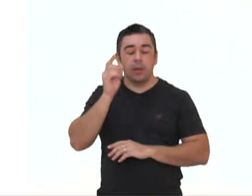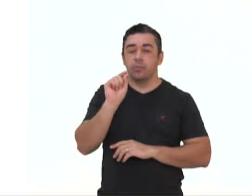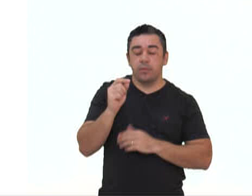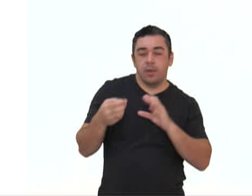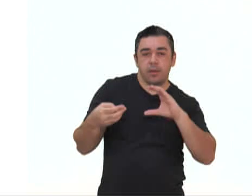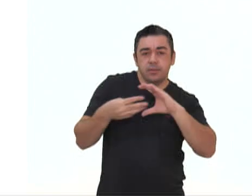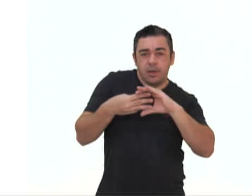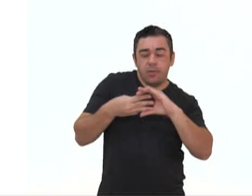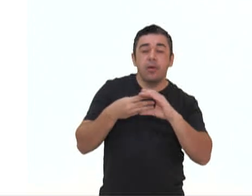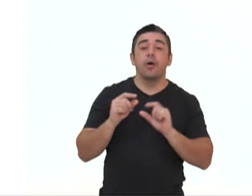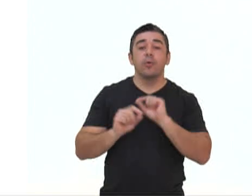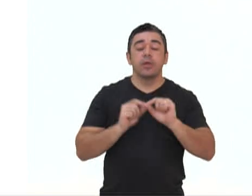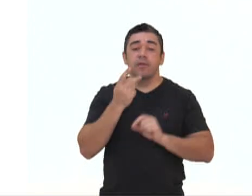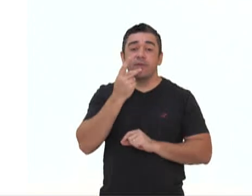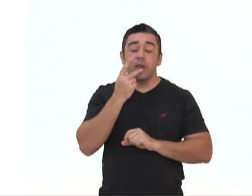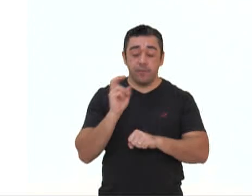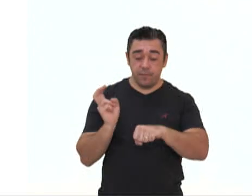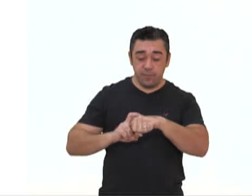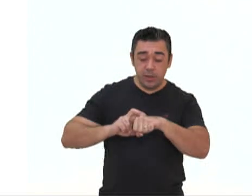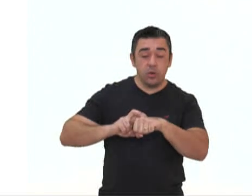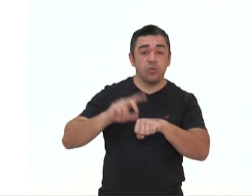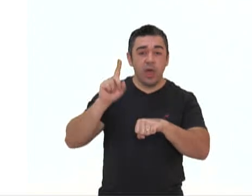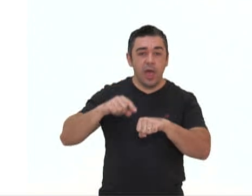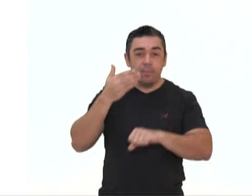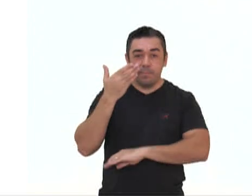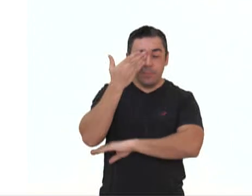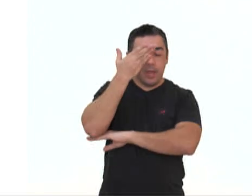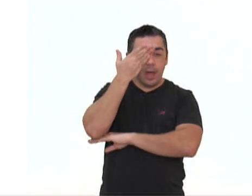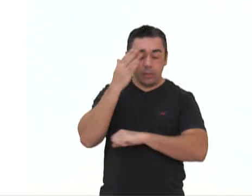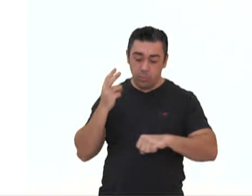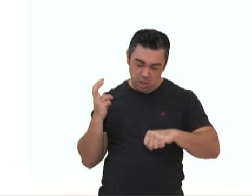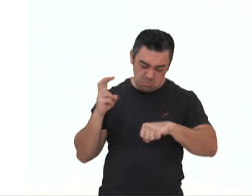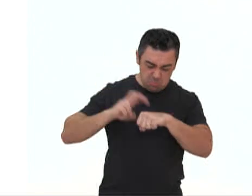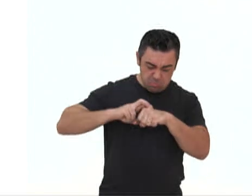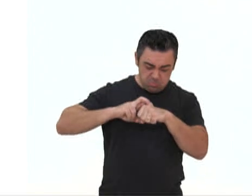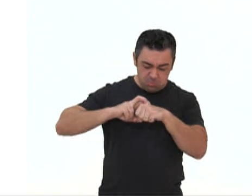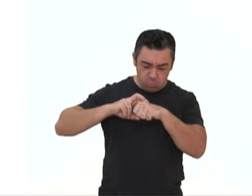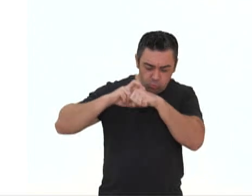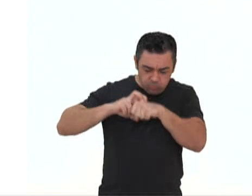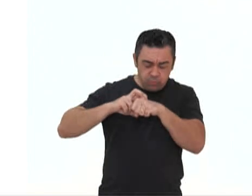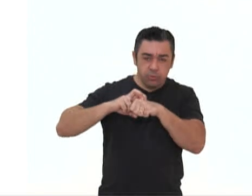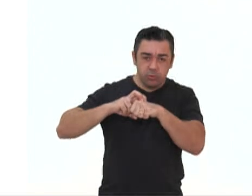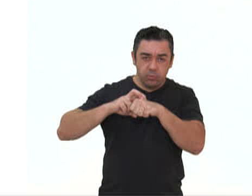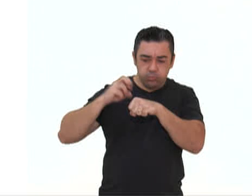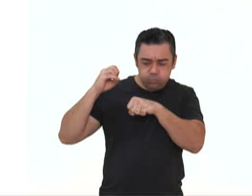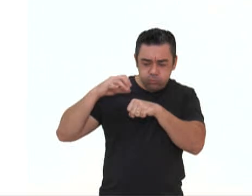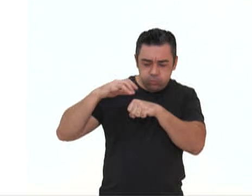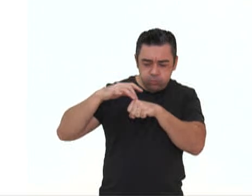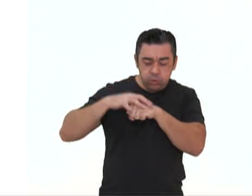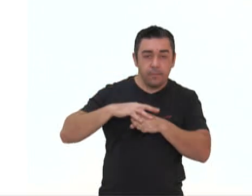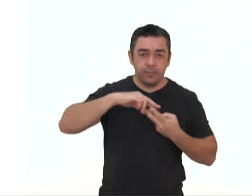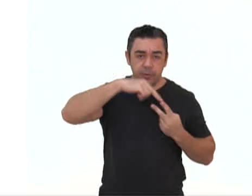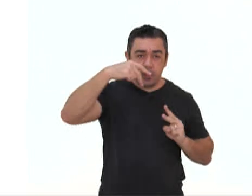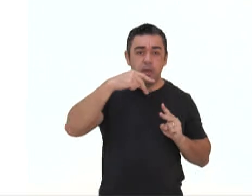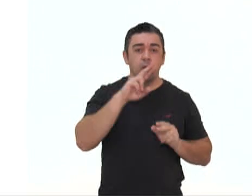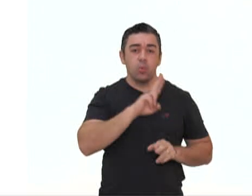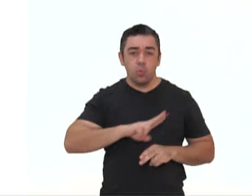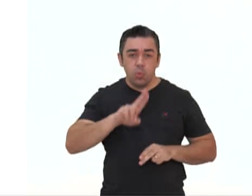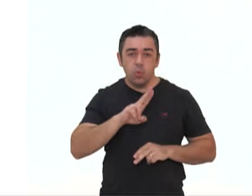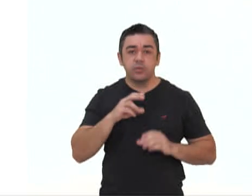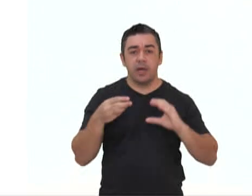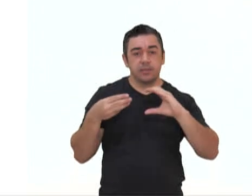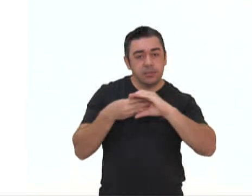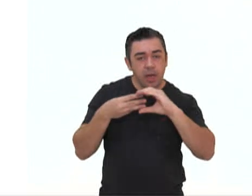como minúsculos piratas biológicos, porque invadem as células, saqueiam seus nutrientes e utilizam as reações químicas das